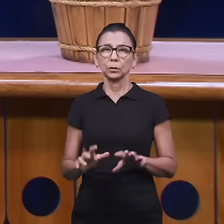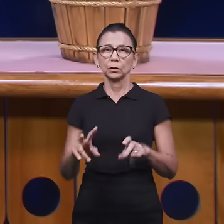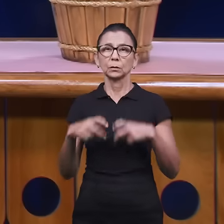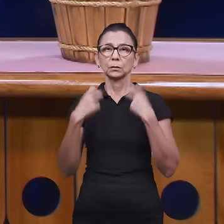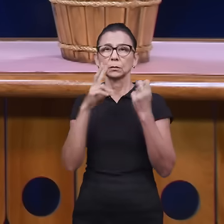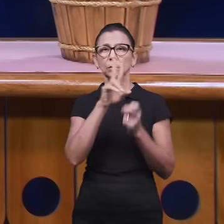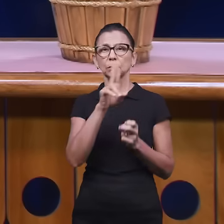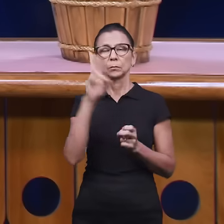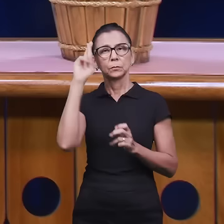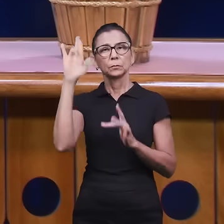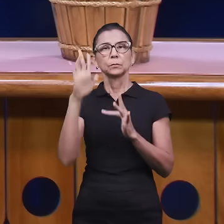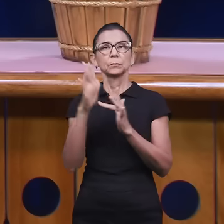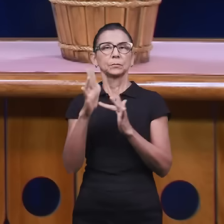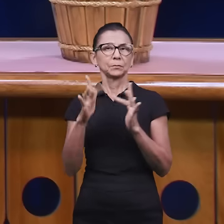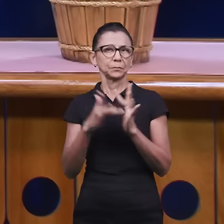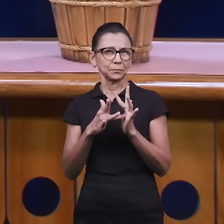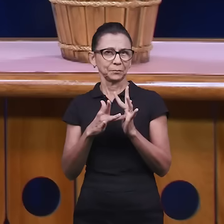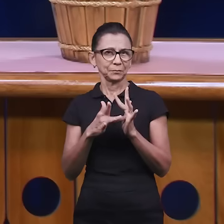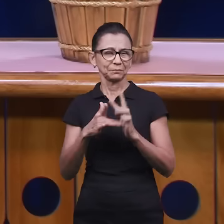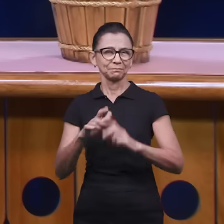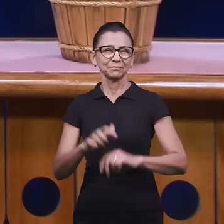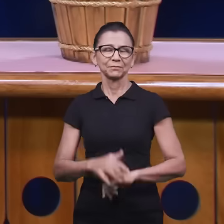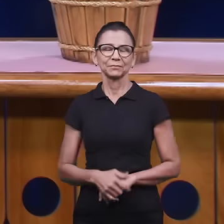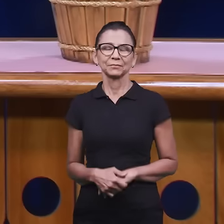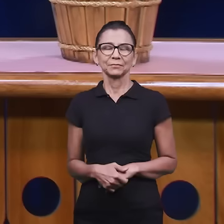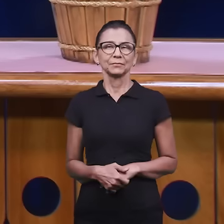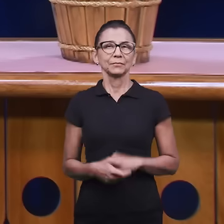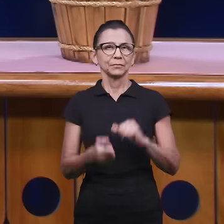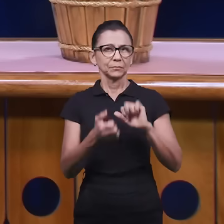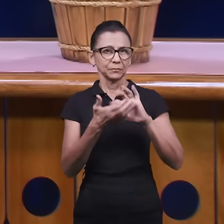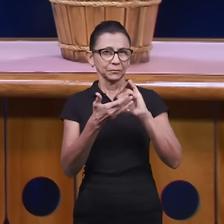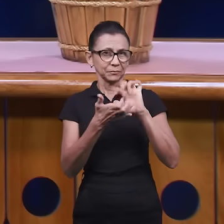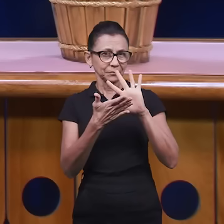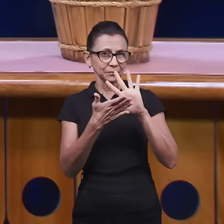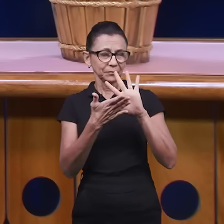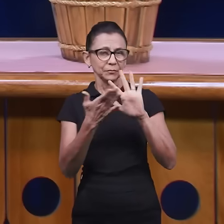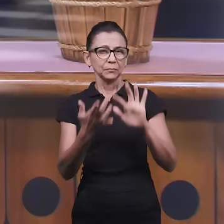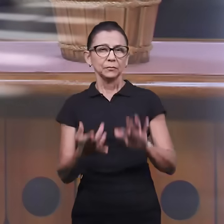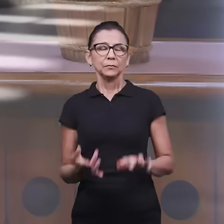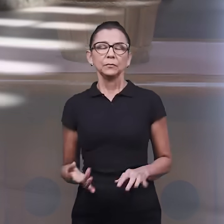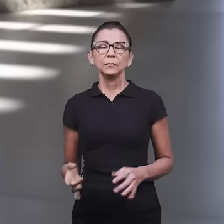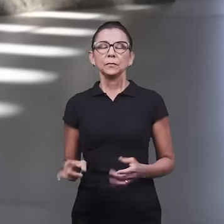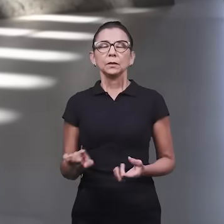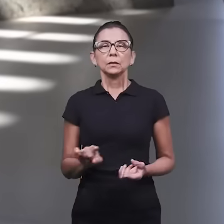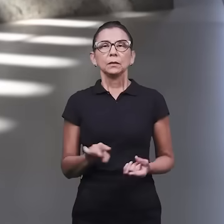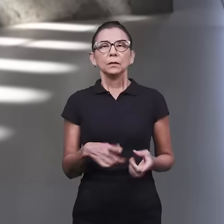o clamor que fazemos em nome de Jesus. Vamos ouvir um louvor.